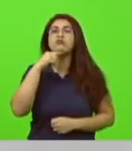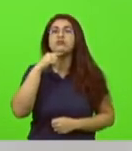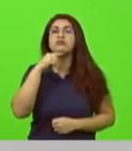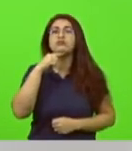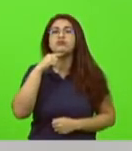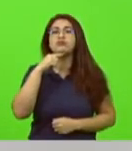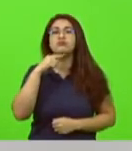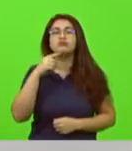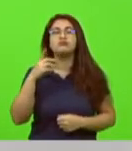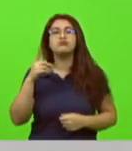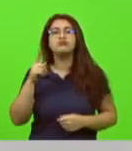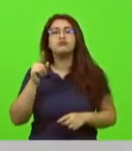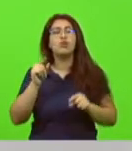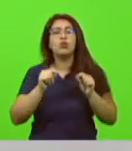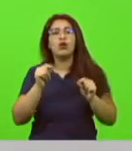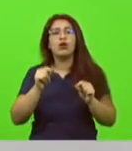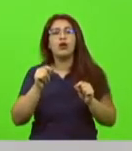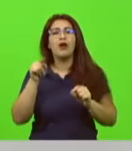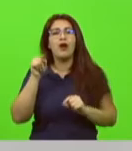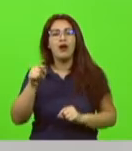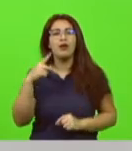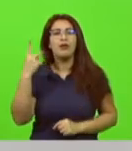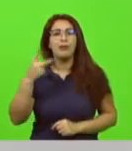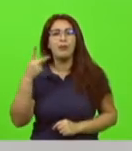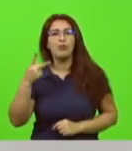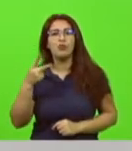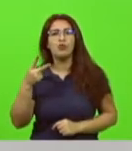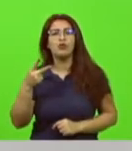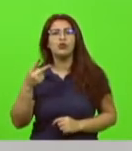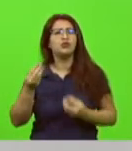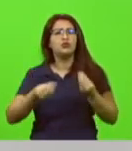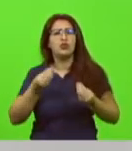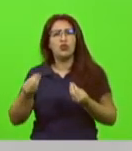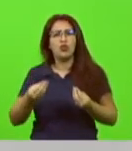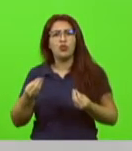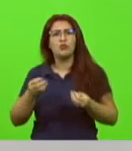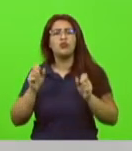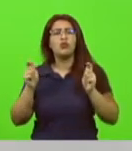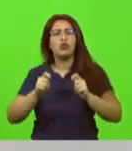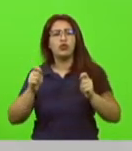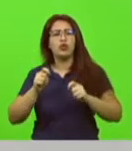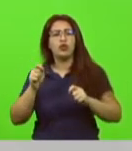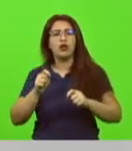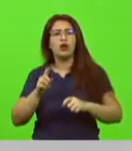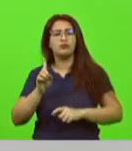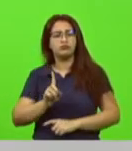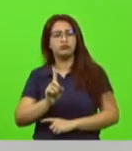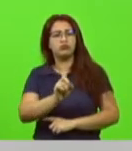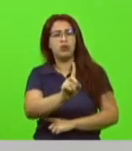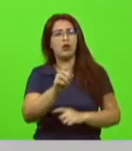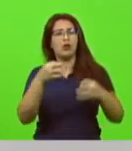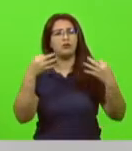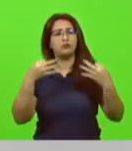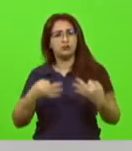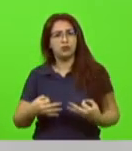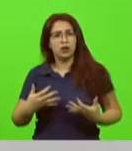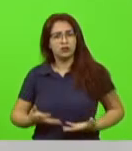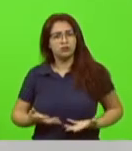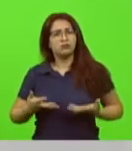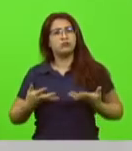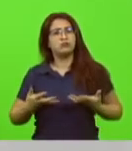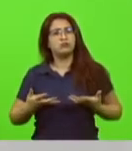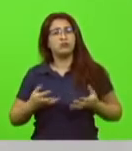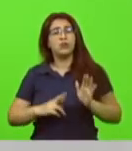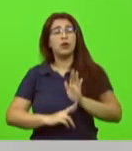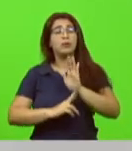de um político, poder andar de cabeça erguida, porque ali você não está só você político, você está representando teus filhos, tua